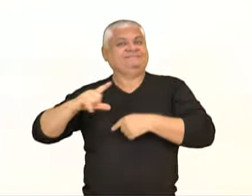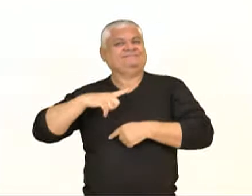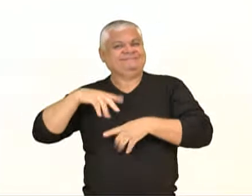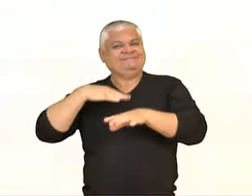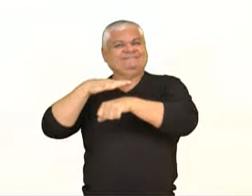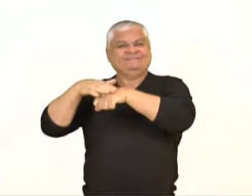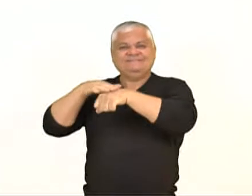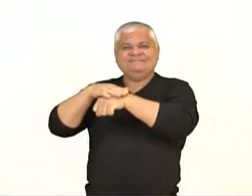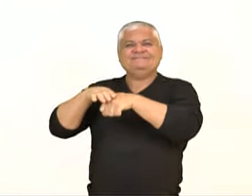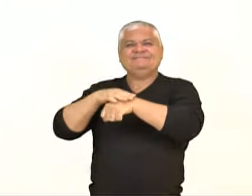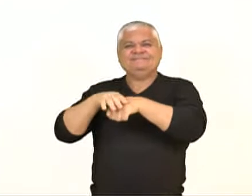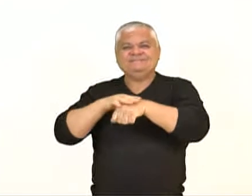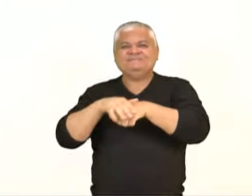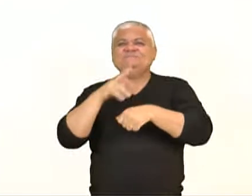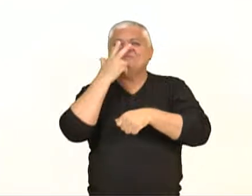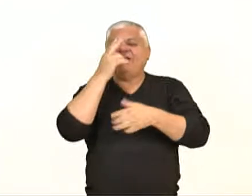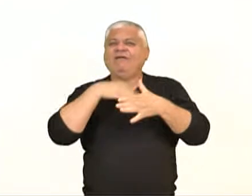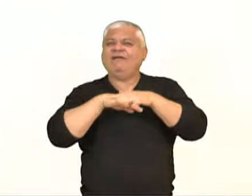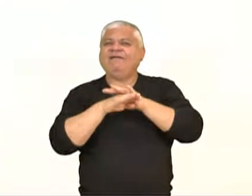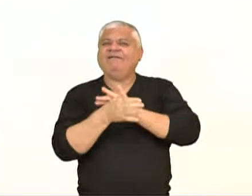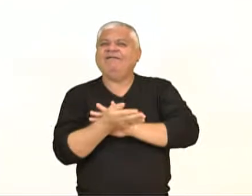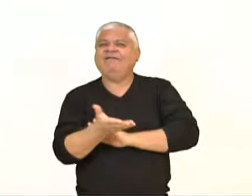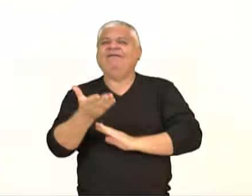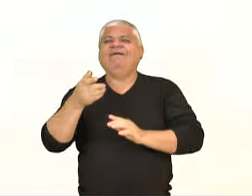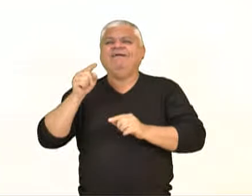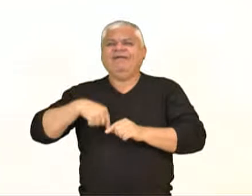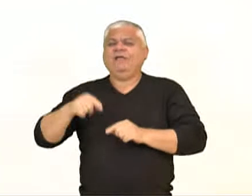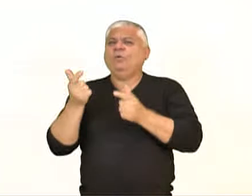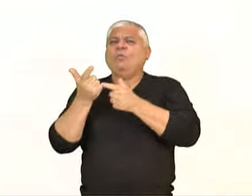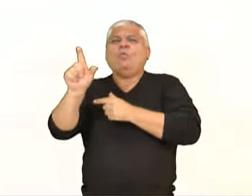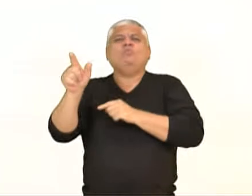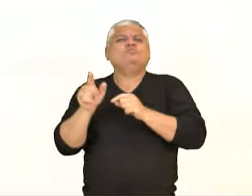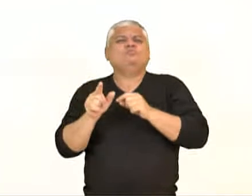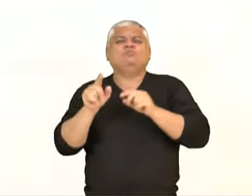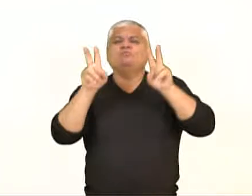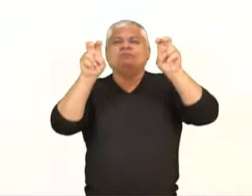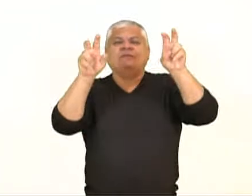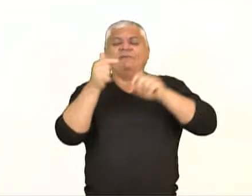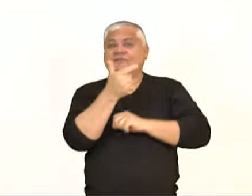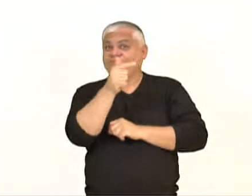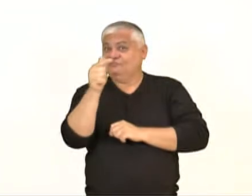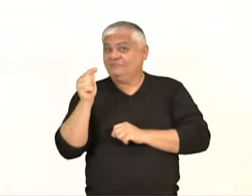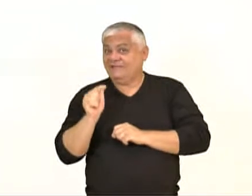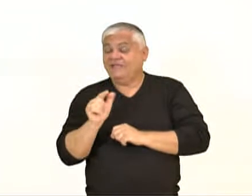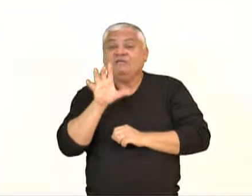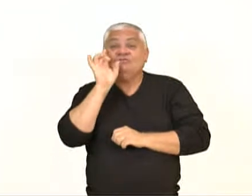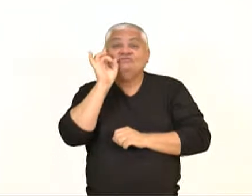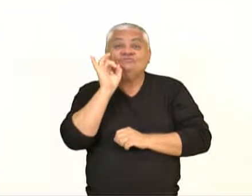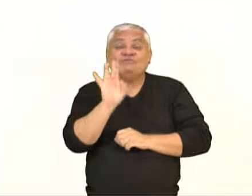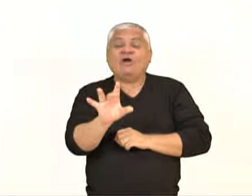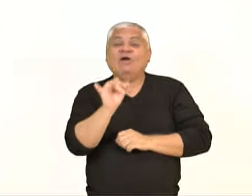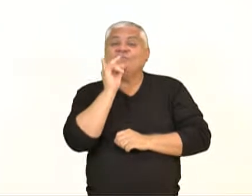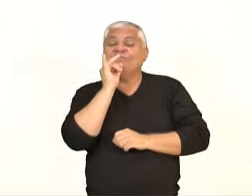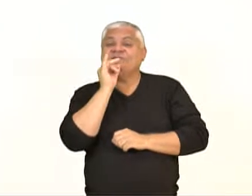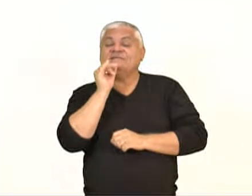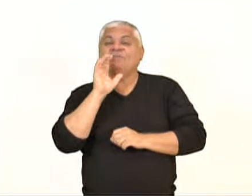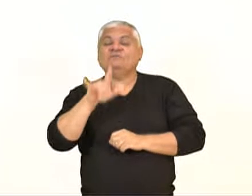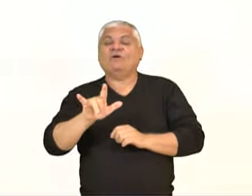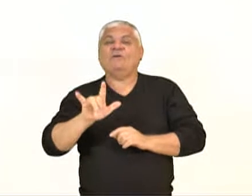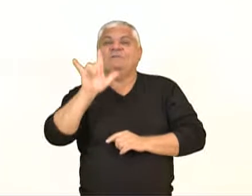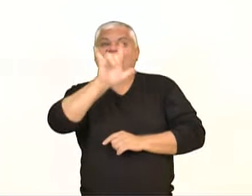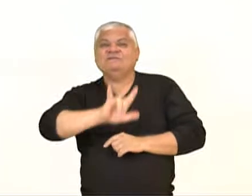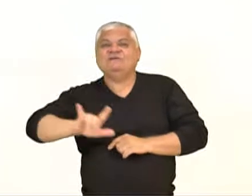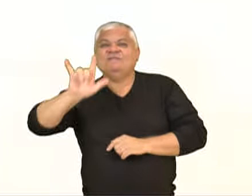clima de intimidade que não costuma ser visto em nenhum outro assunto. Ou melhor, só comparável às paixões